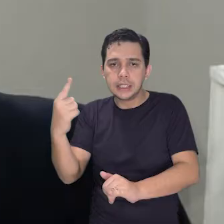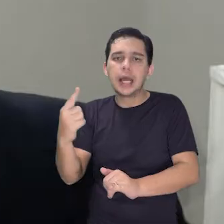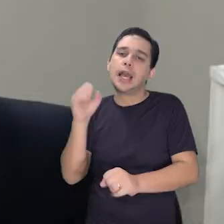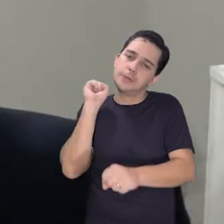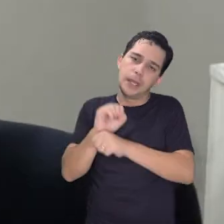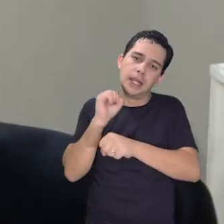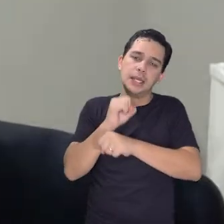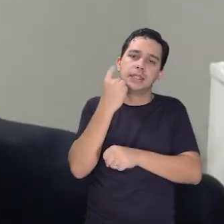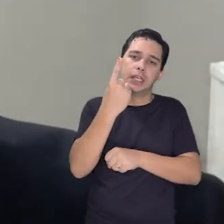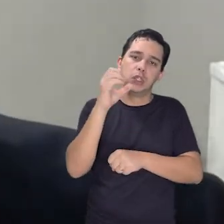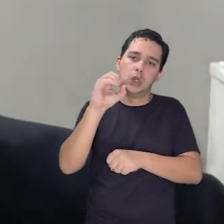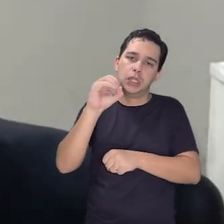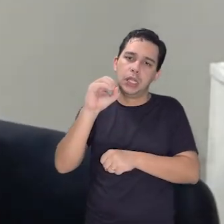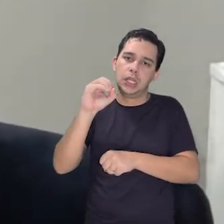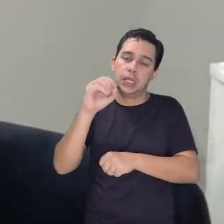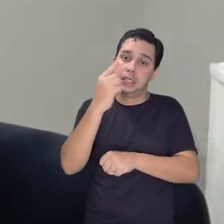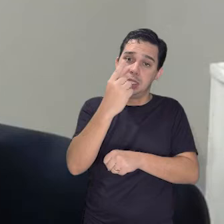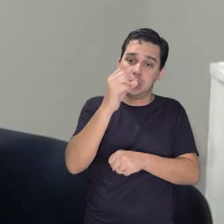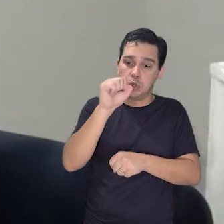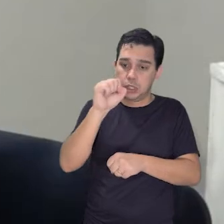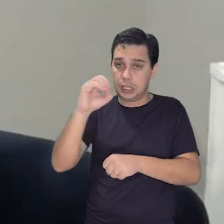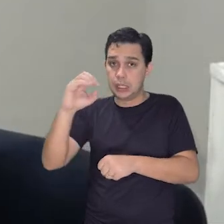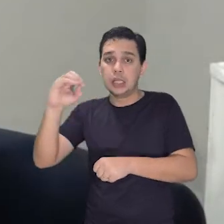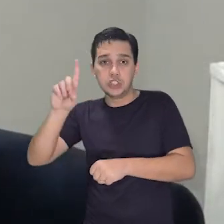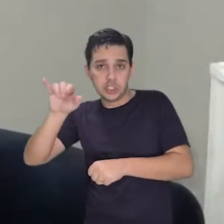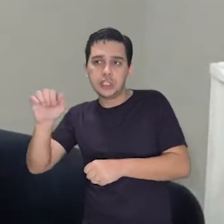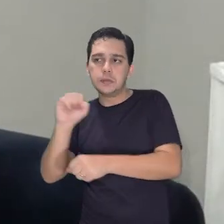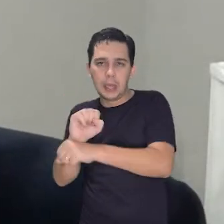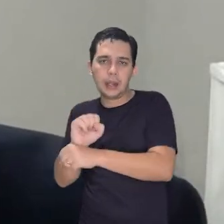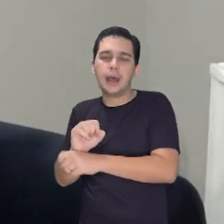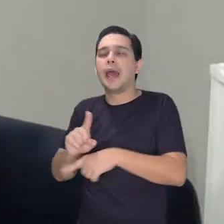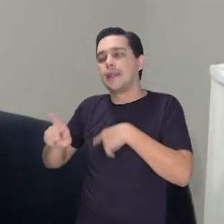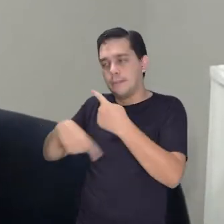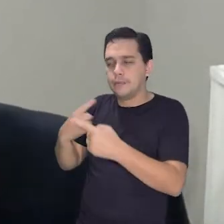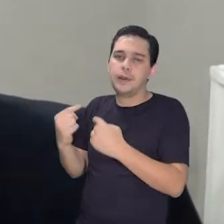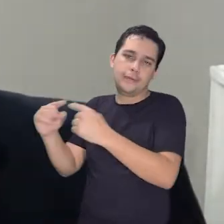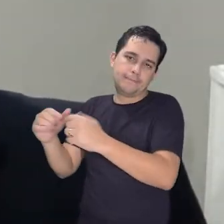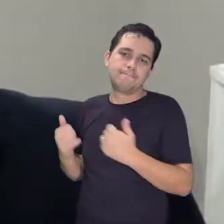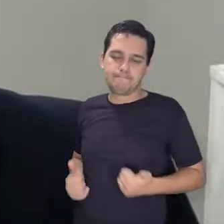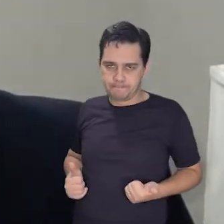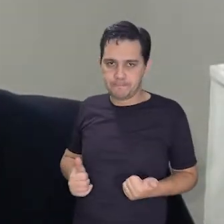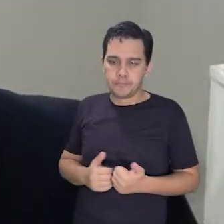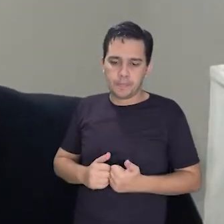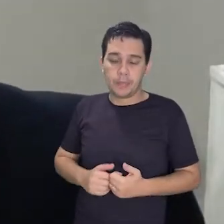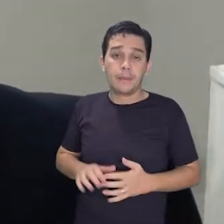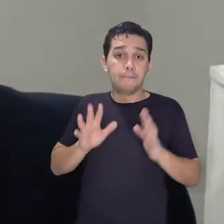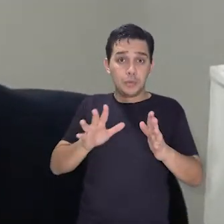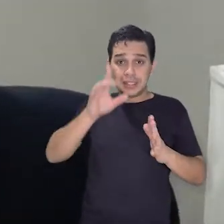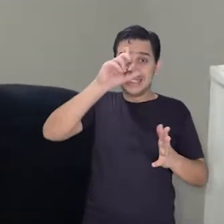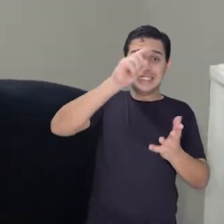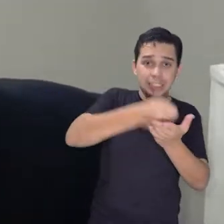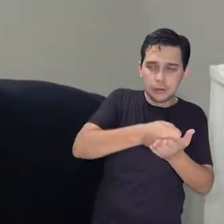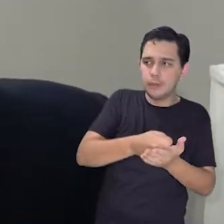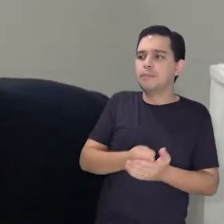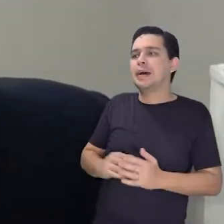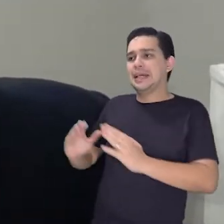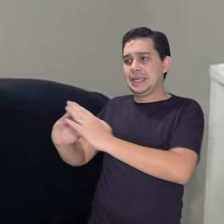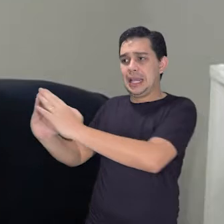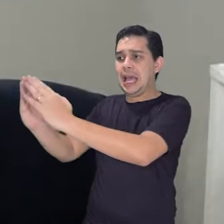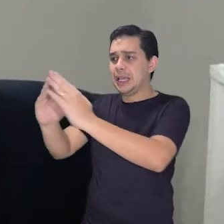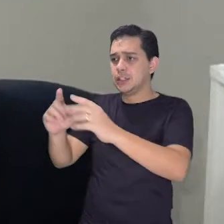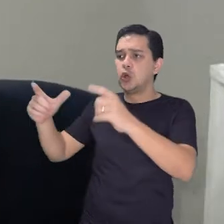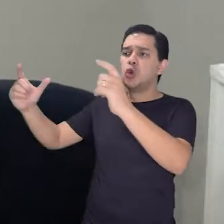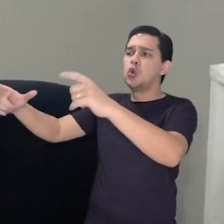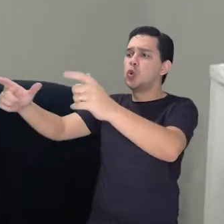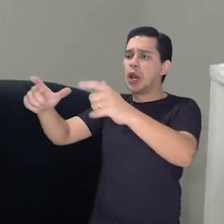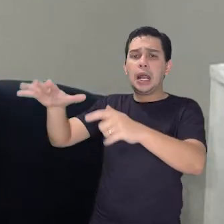voluntária. Bom, a última questão que eu gostaria de ressaltar é que essa ação civil pública de desocupação coletiva